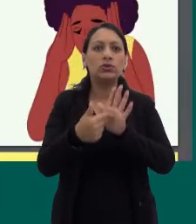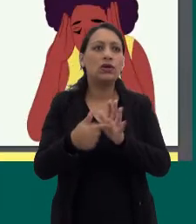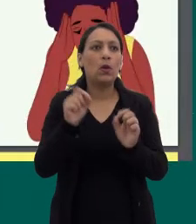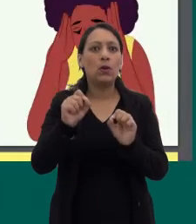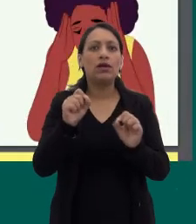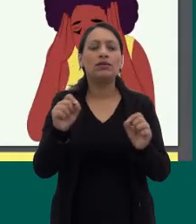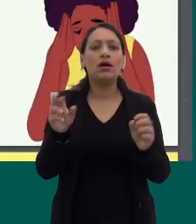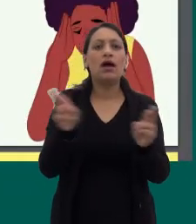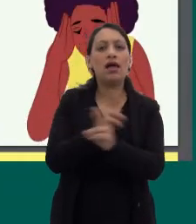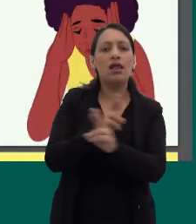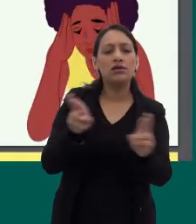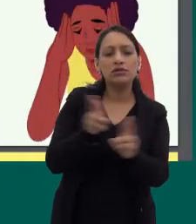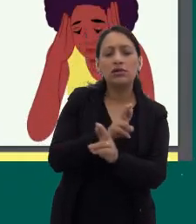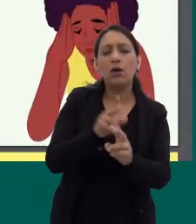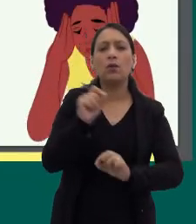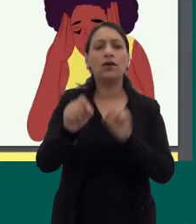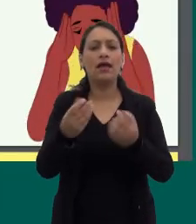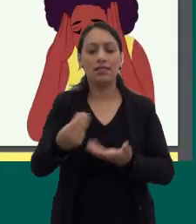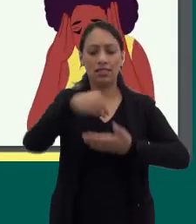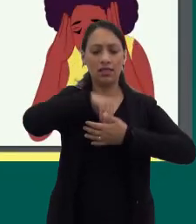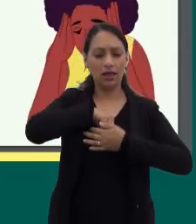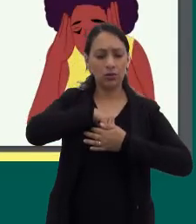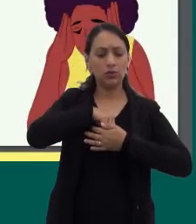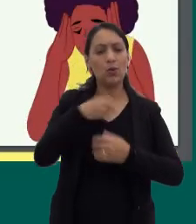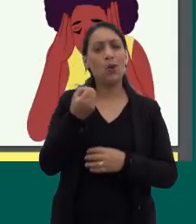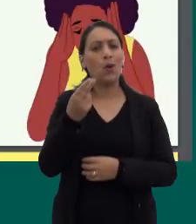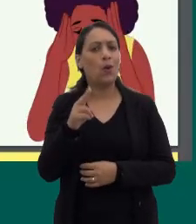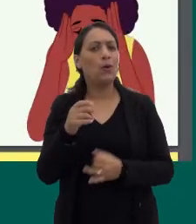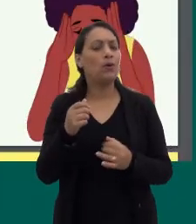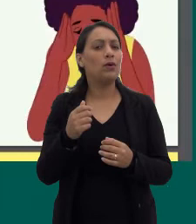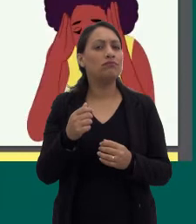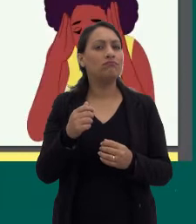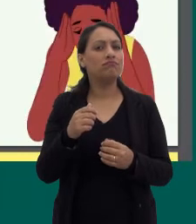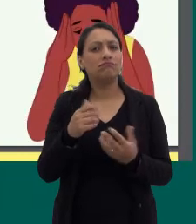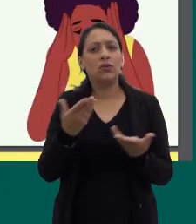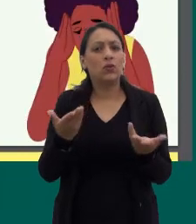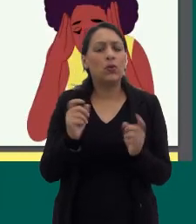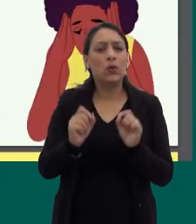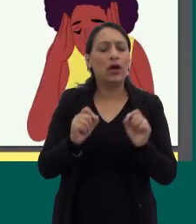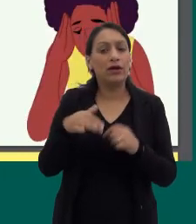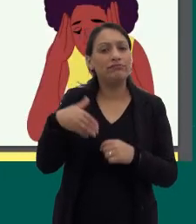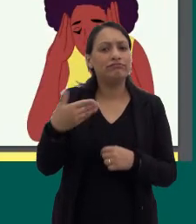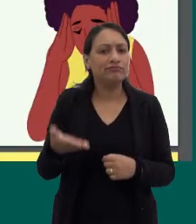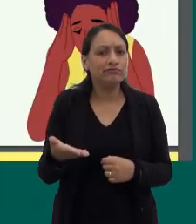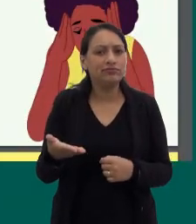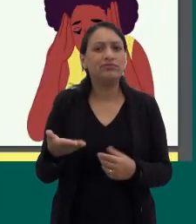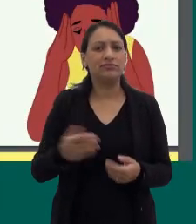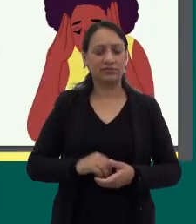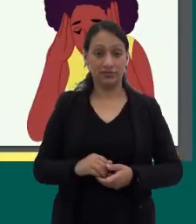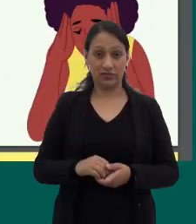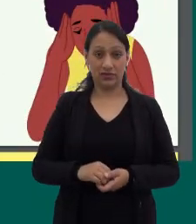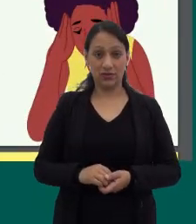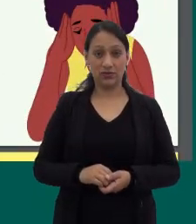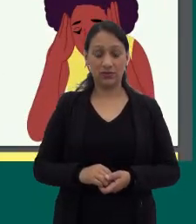seja algo externo ou principalmente algo interno da gente, né?